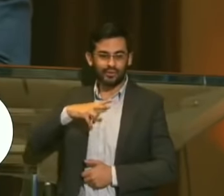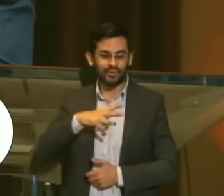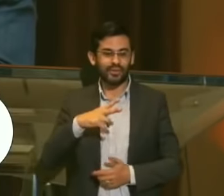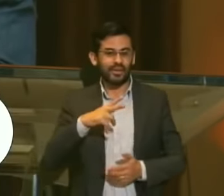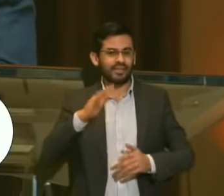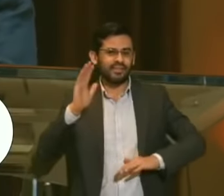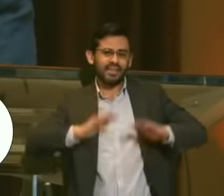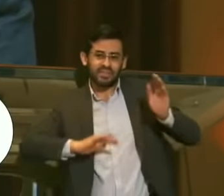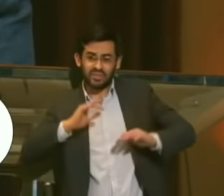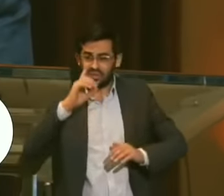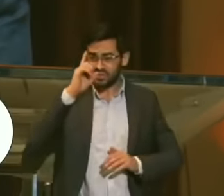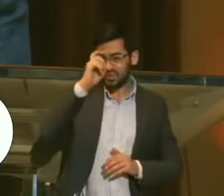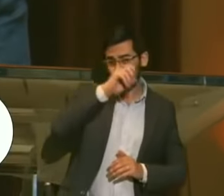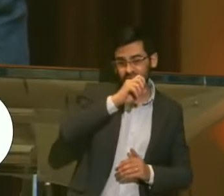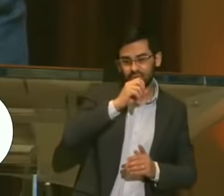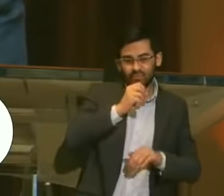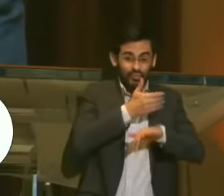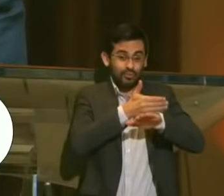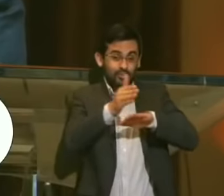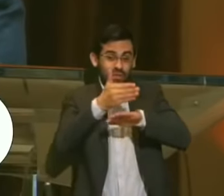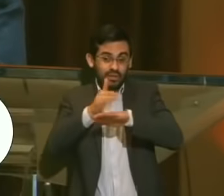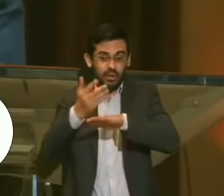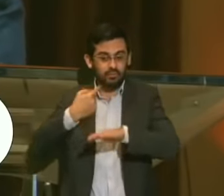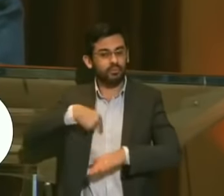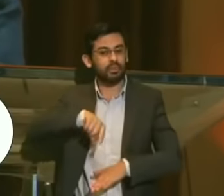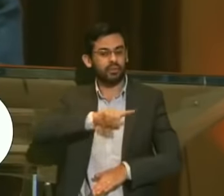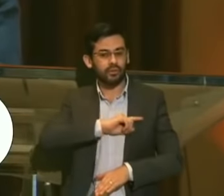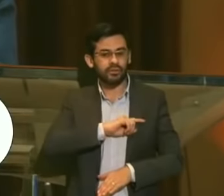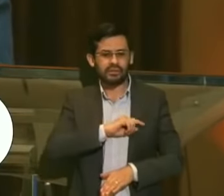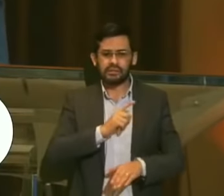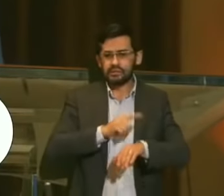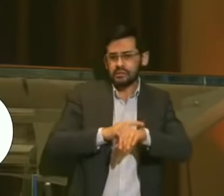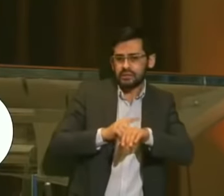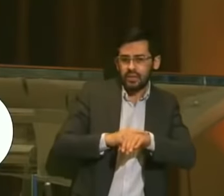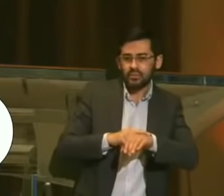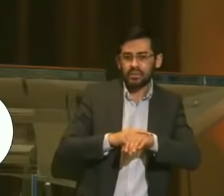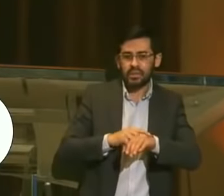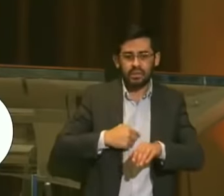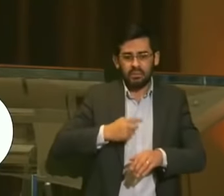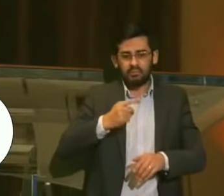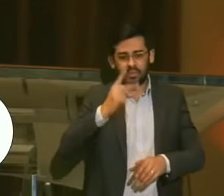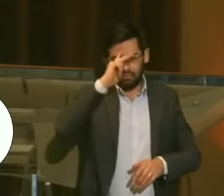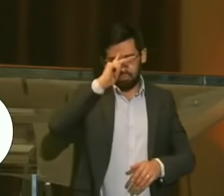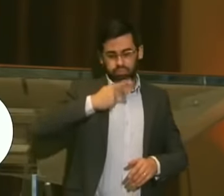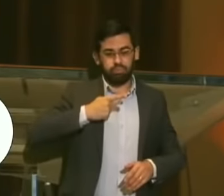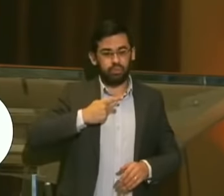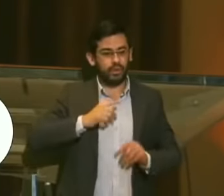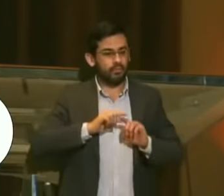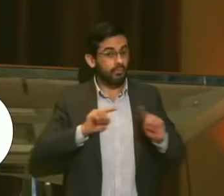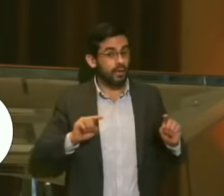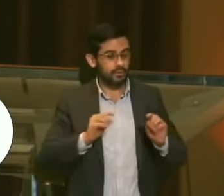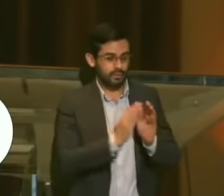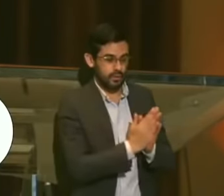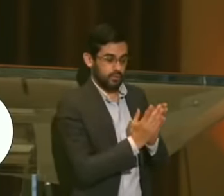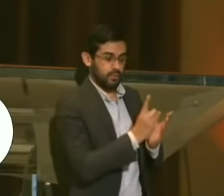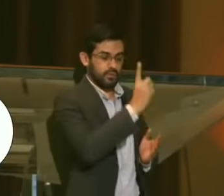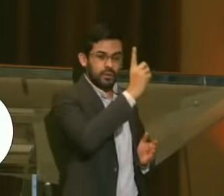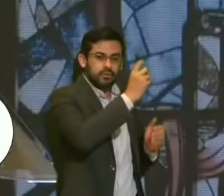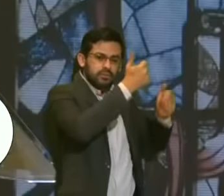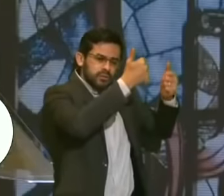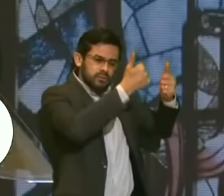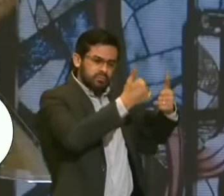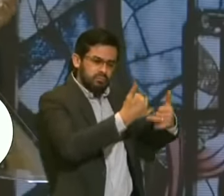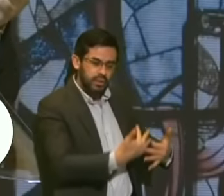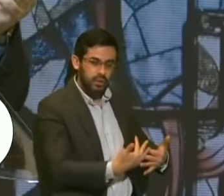muito estranha essa prática para nós nesse mundo individualista, mas a Bíblia diz para nós que isso não